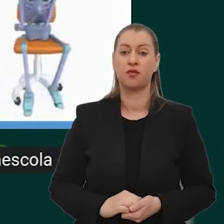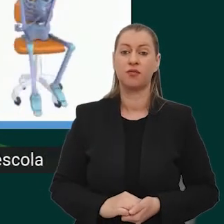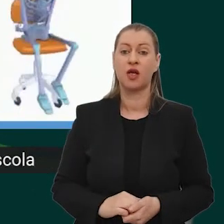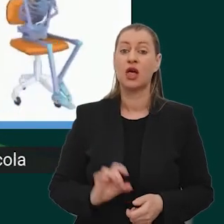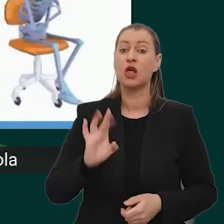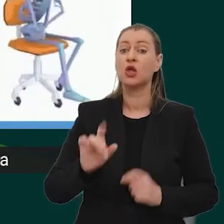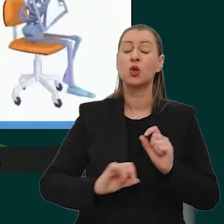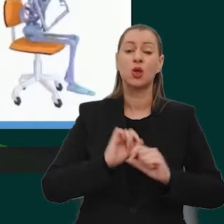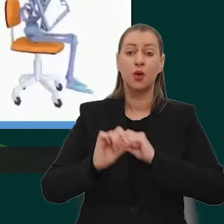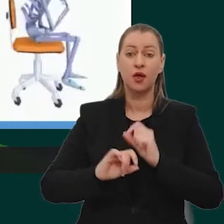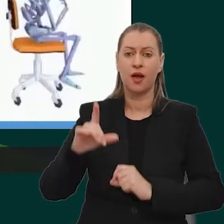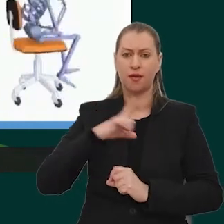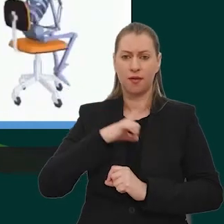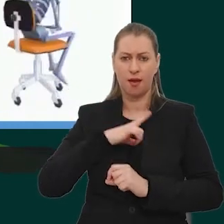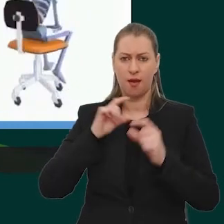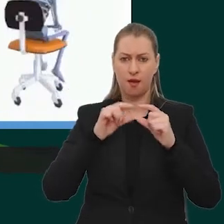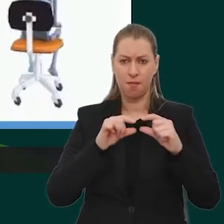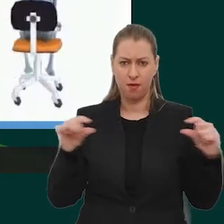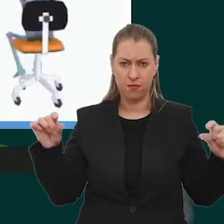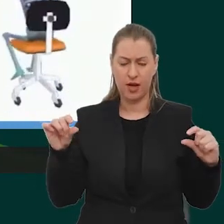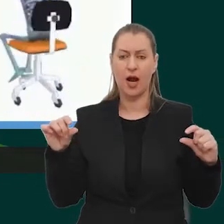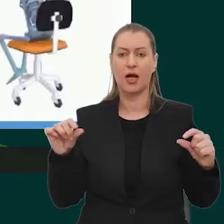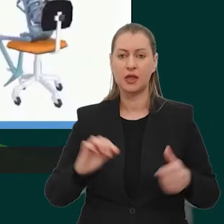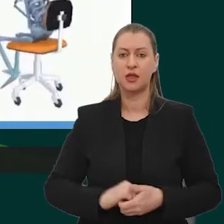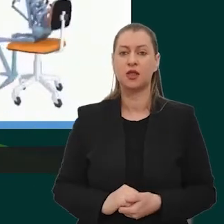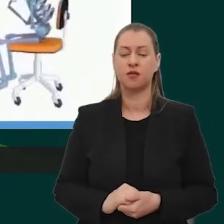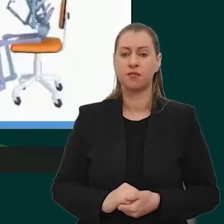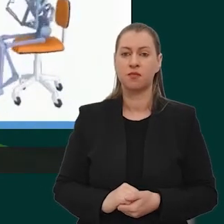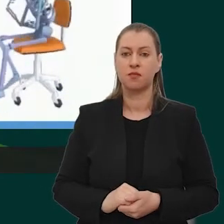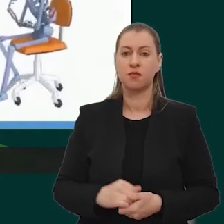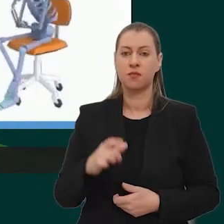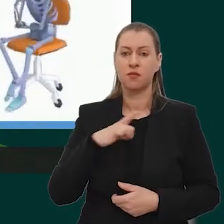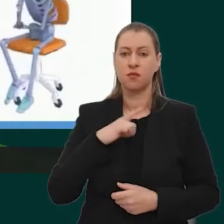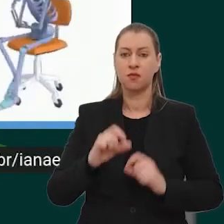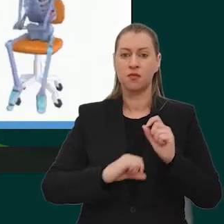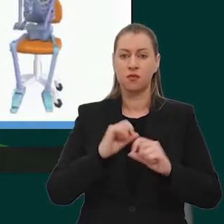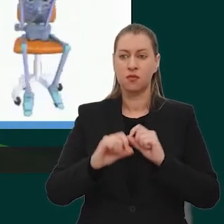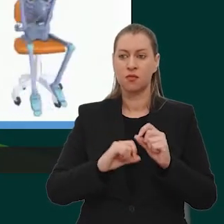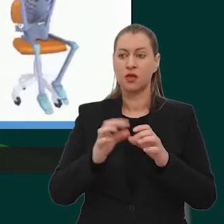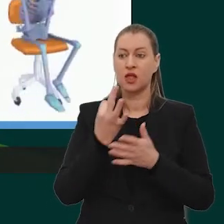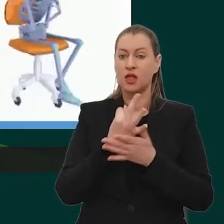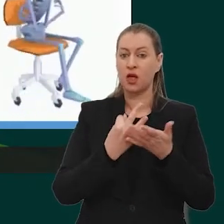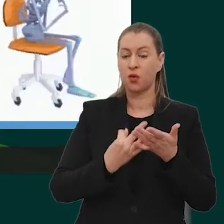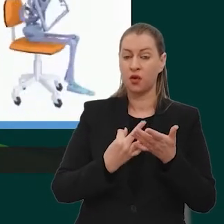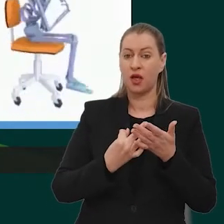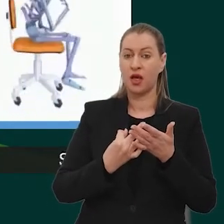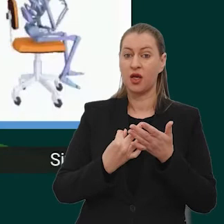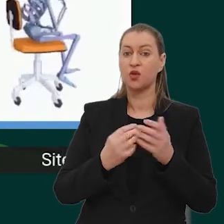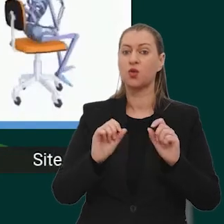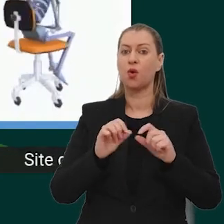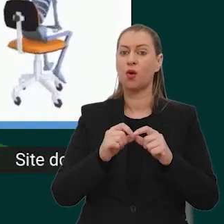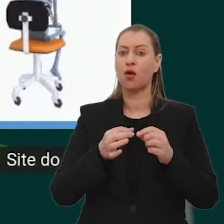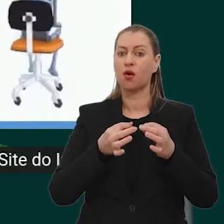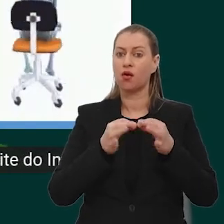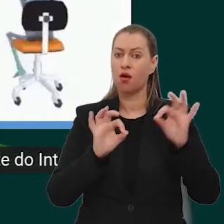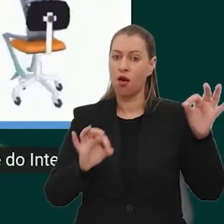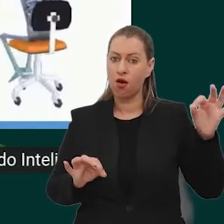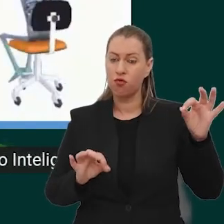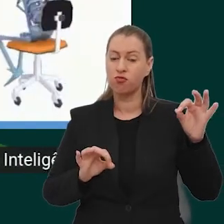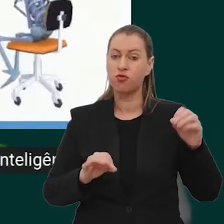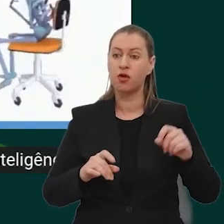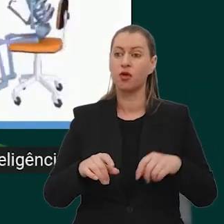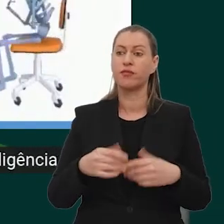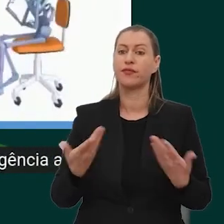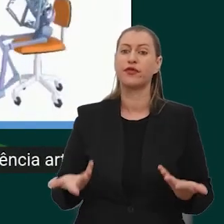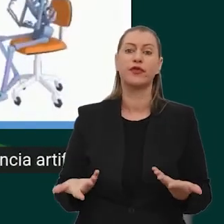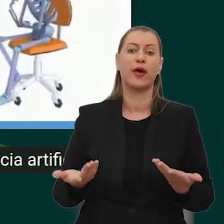Só que aí eu tenho lá uma frase gigantesca, que tem um texto imenso, e daí cai por terra, porque a